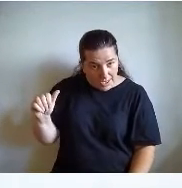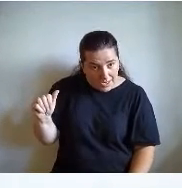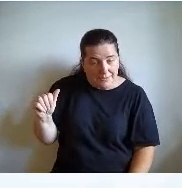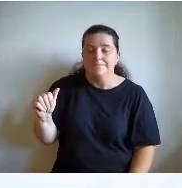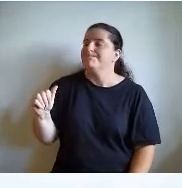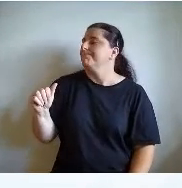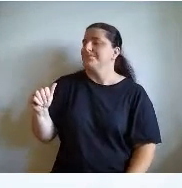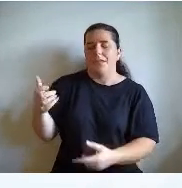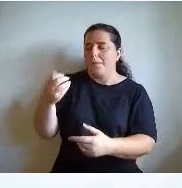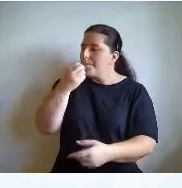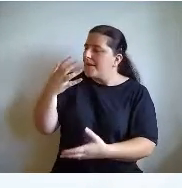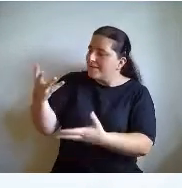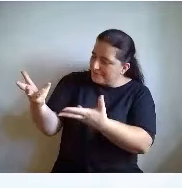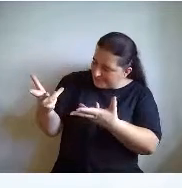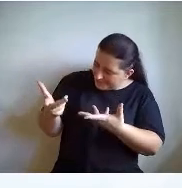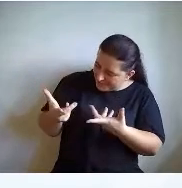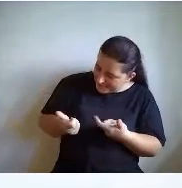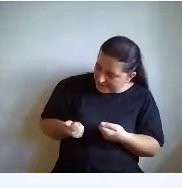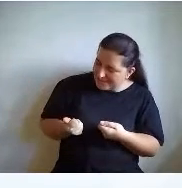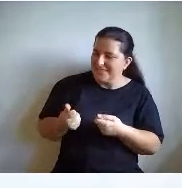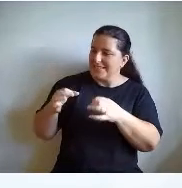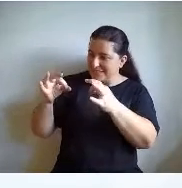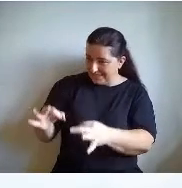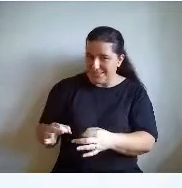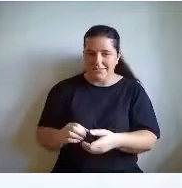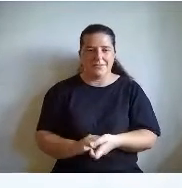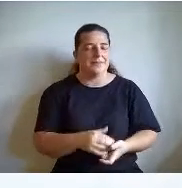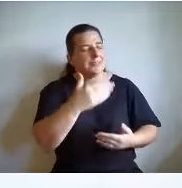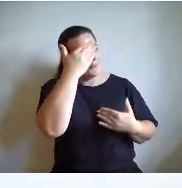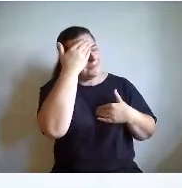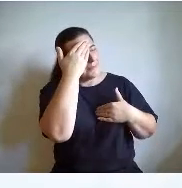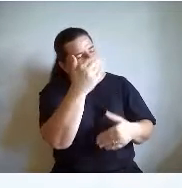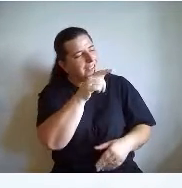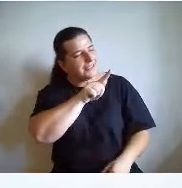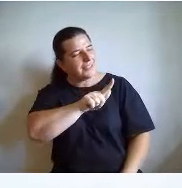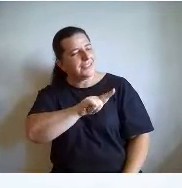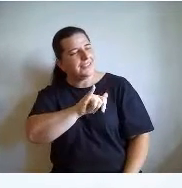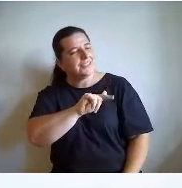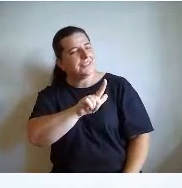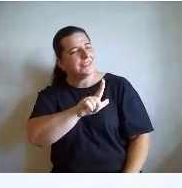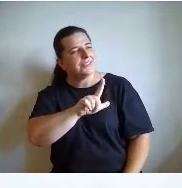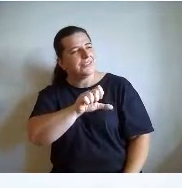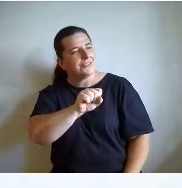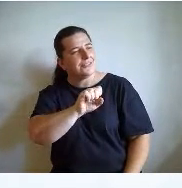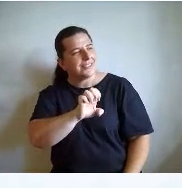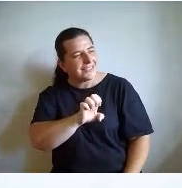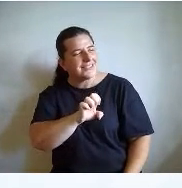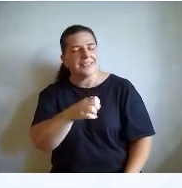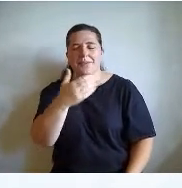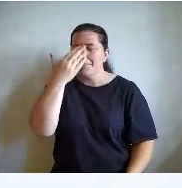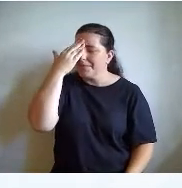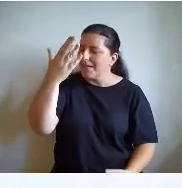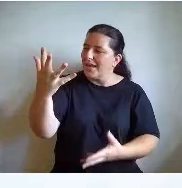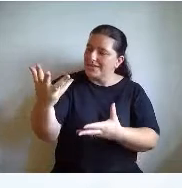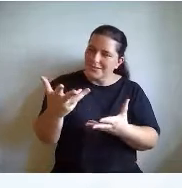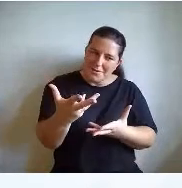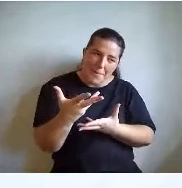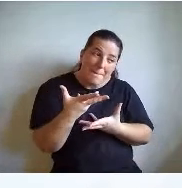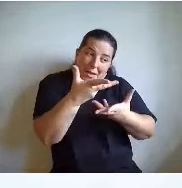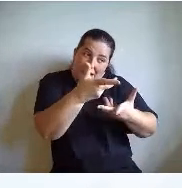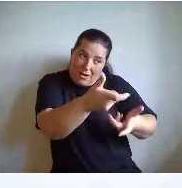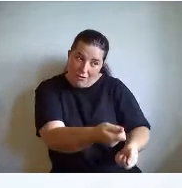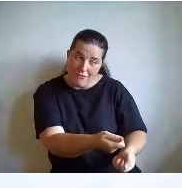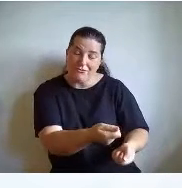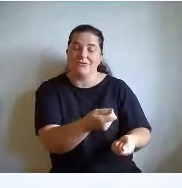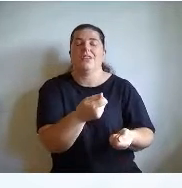Seja bem-vinda, Mônica. Tudo certo? Obrigada, Gilce. Obrigada muito pelo convite, né, de estar aqui mais uma